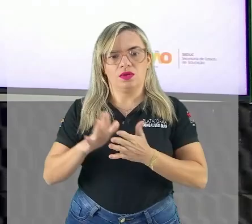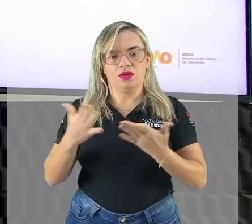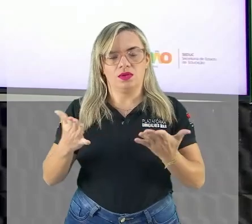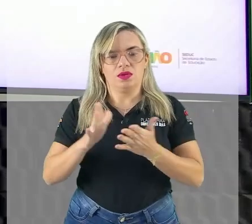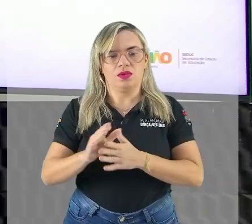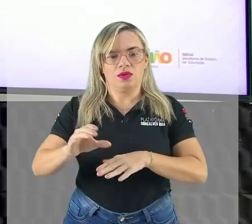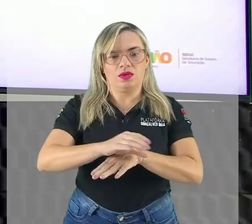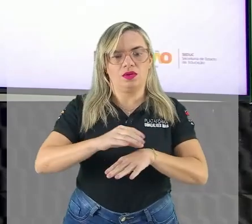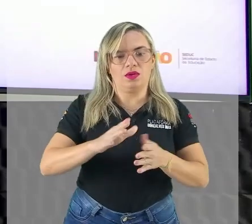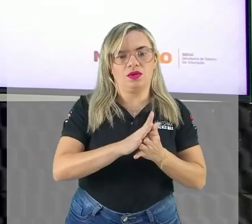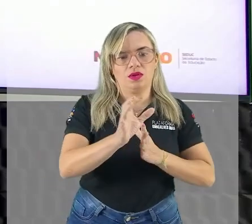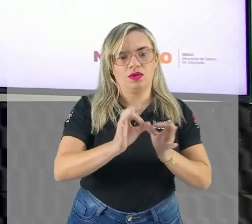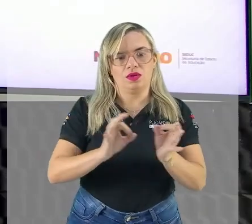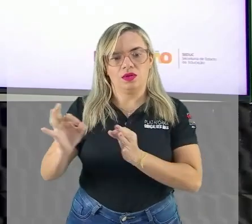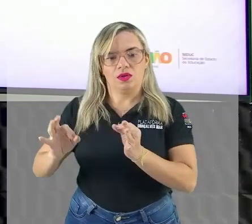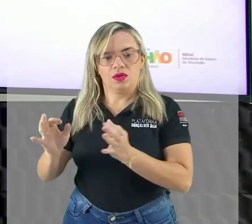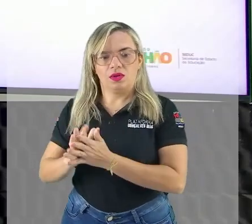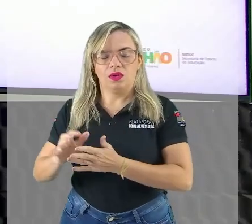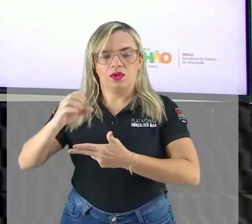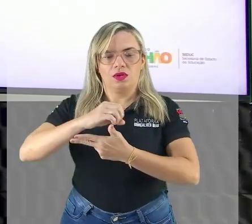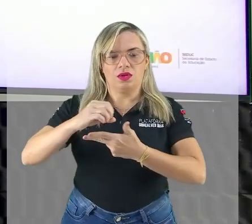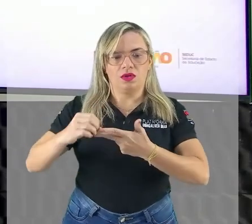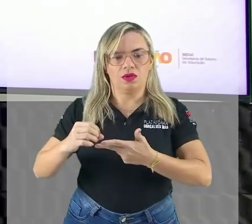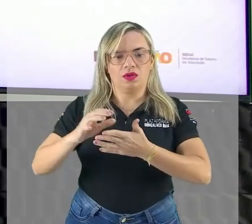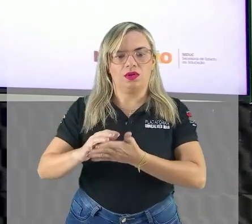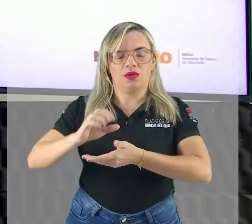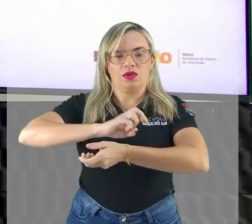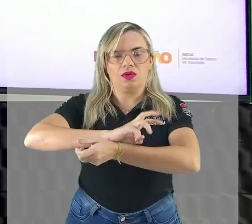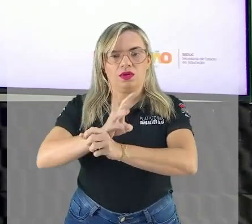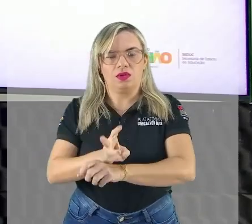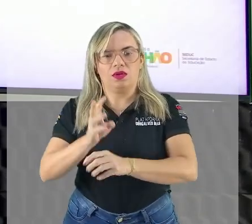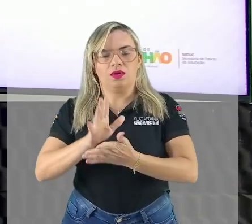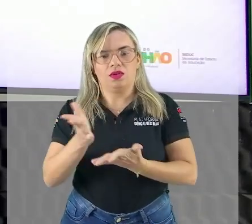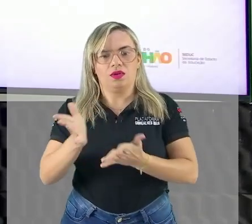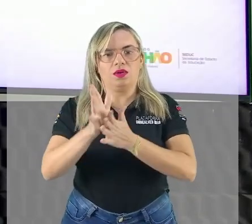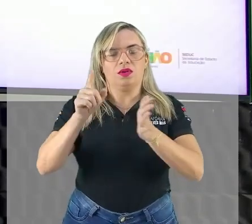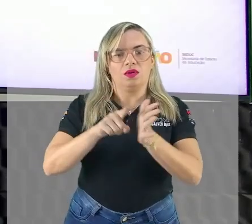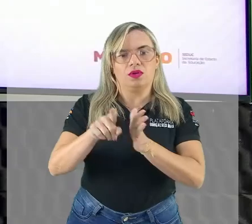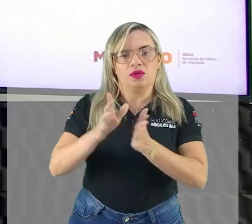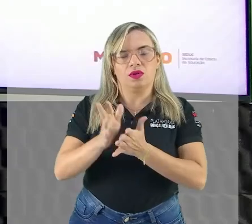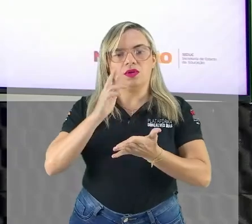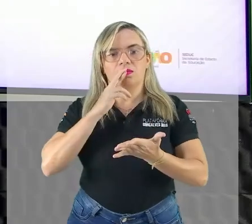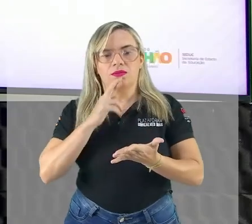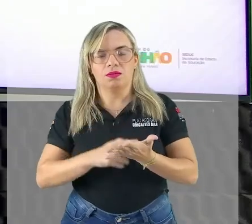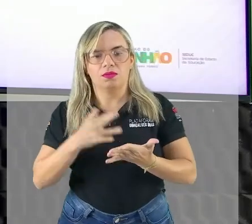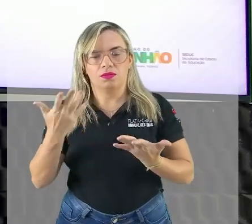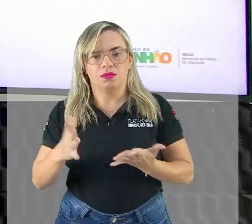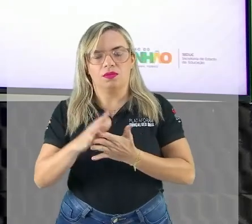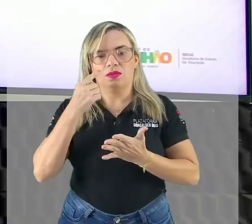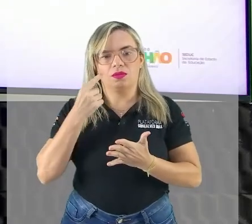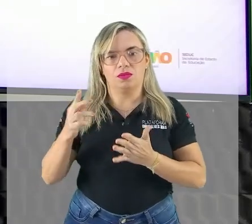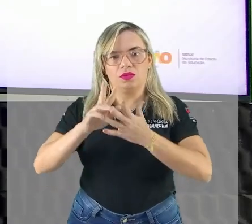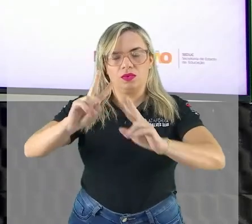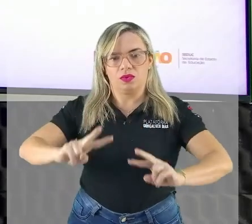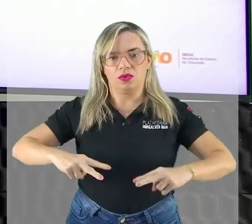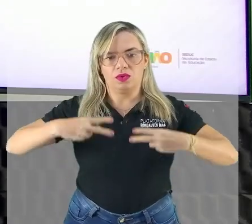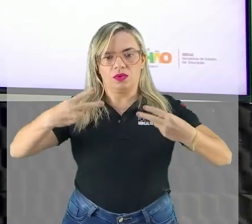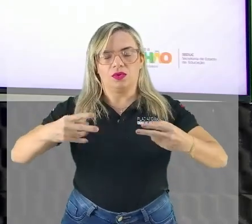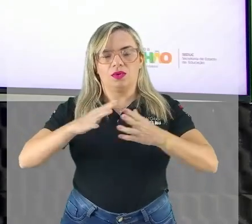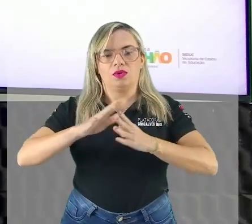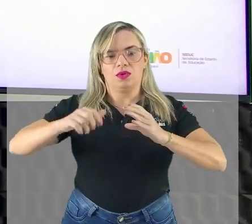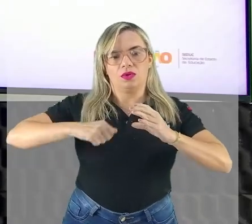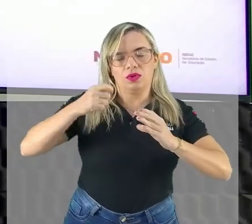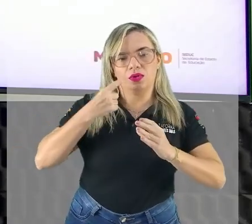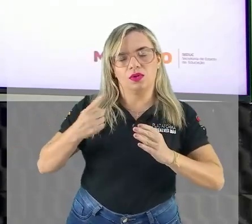cursinho preparatório para o Enem e para o EMA. E as questões que a gente vai estar respondendo, vocês podem acessar no link aqui abaixo deste